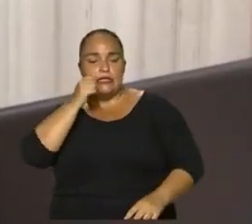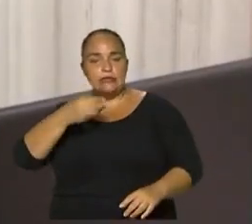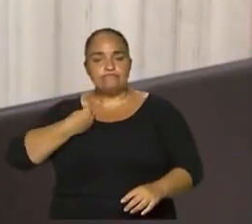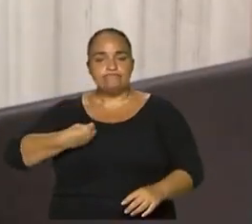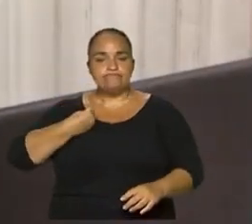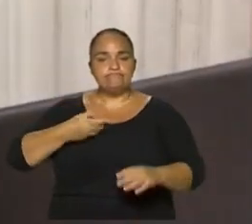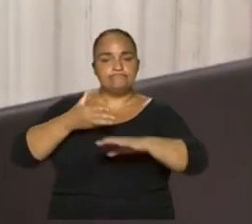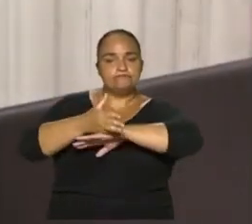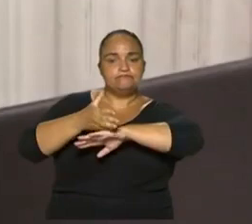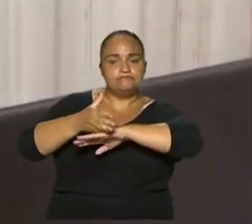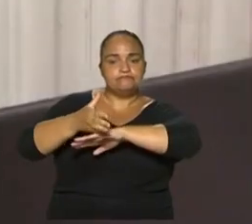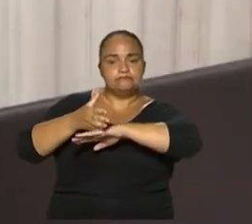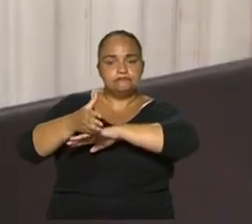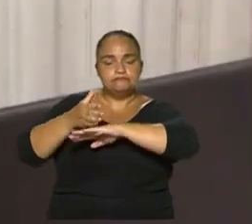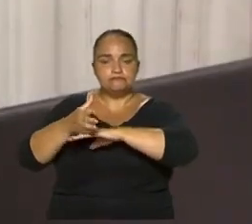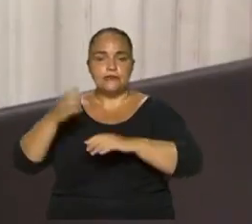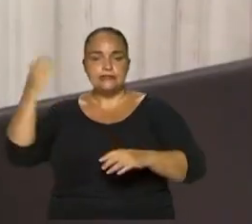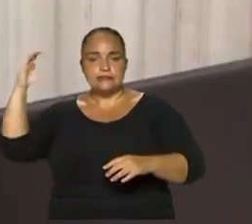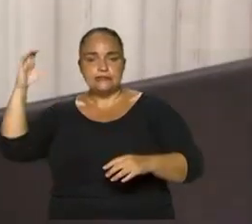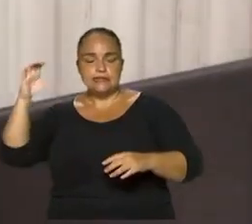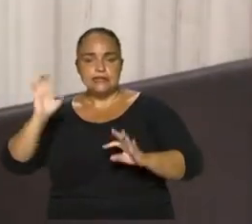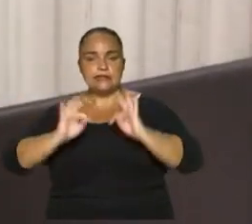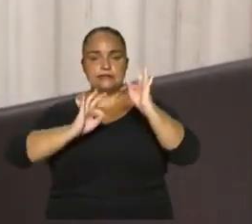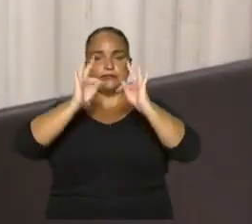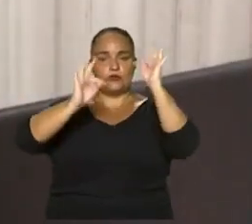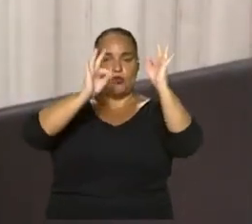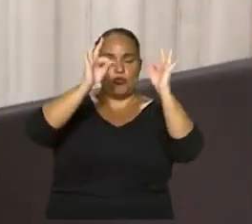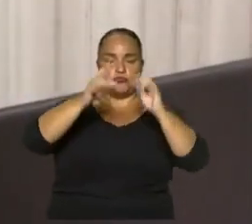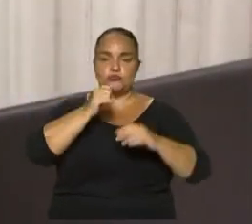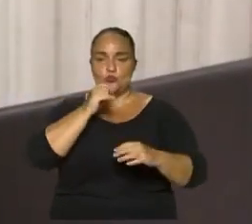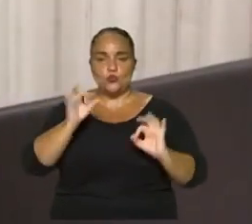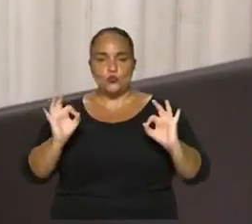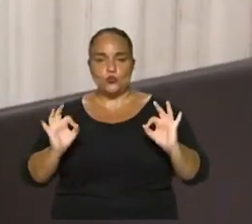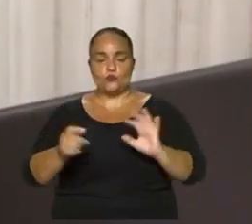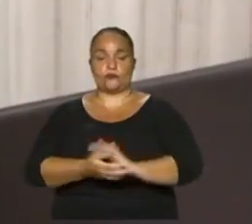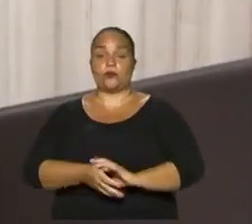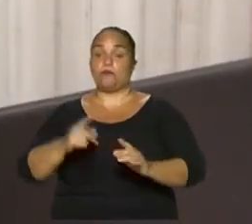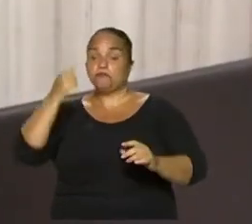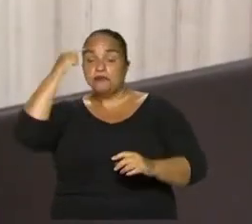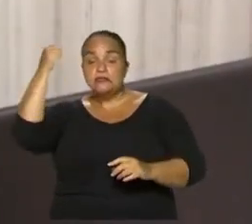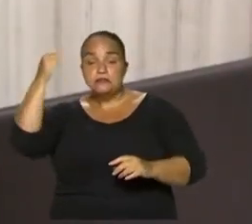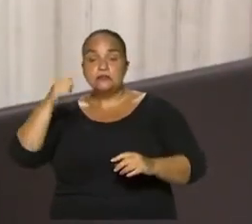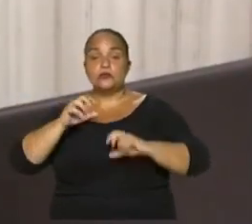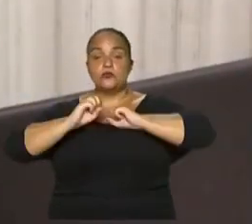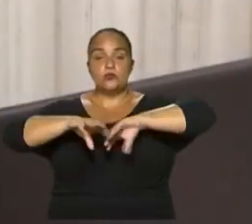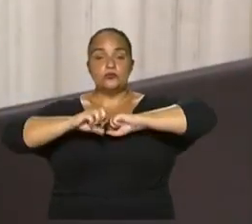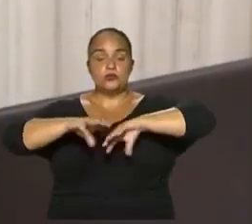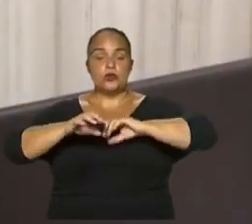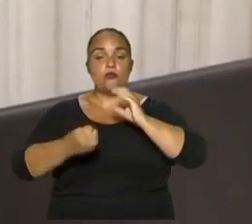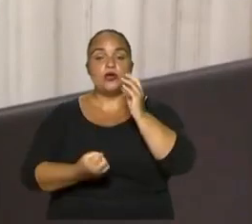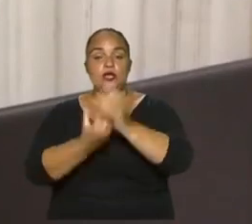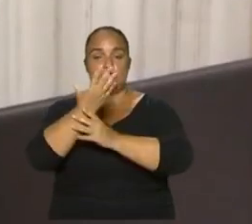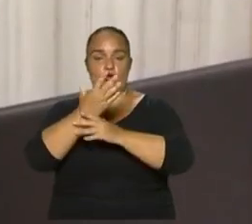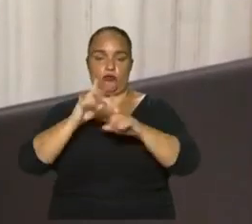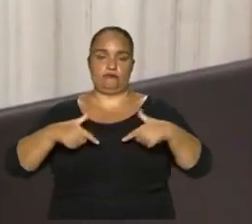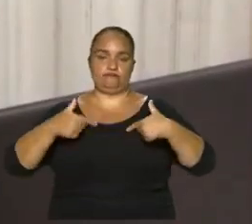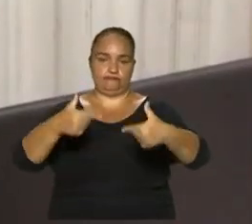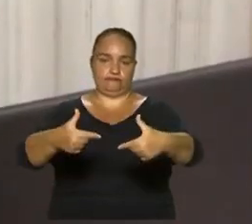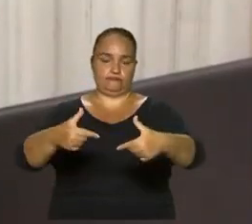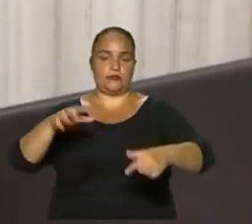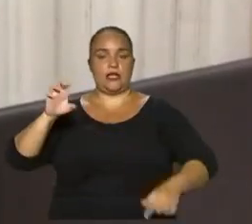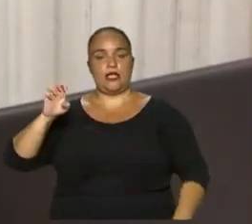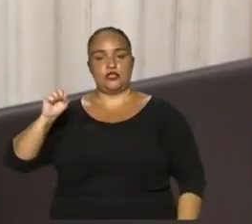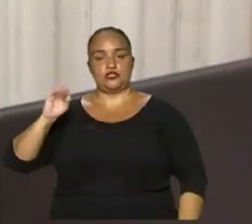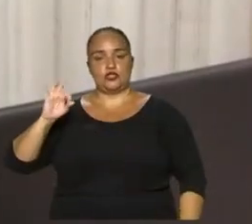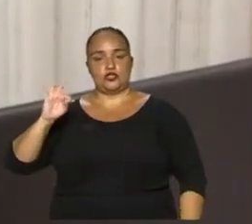em projetos que envolvam ciência e tecnologia. Então foi pensando nisso que o Educacional criou essa iniciativa Estrogênias Meninas